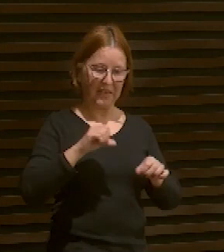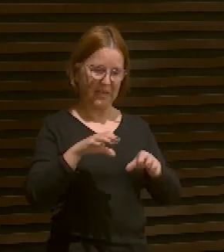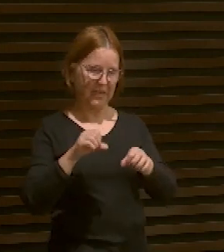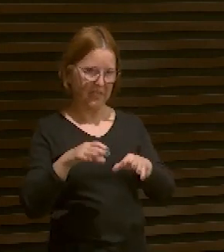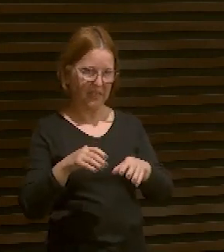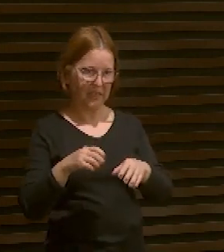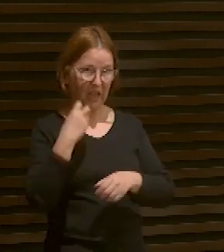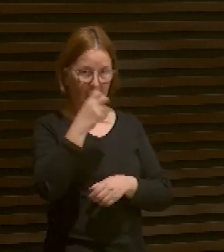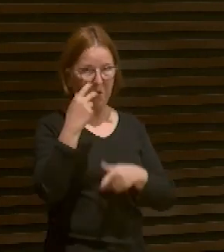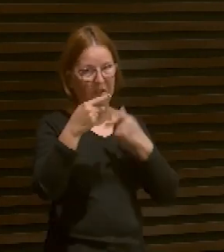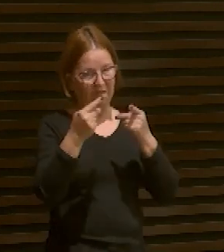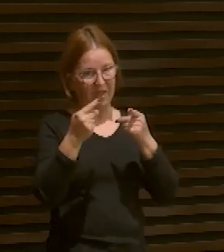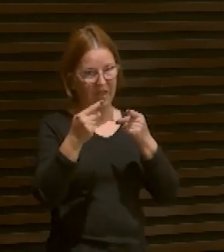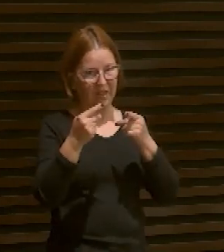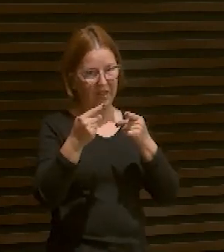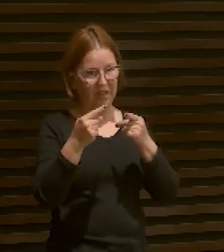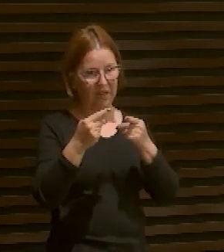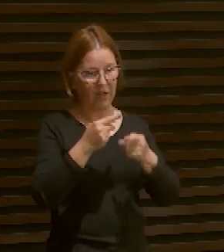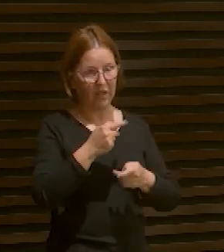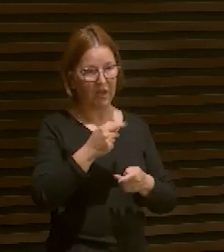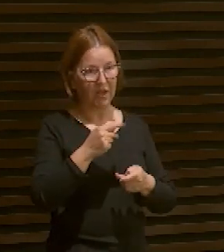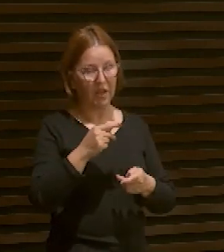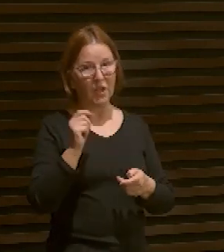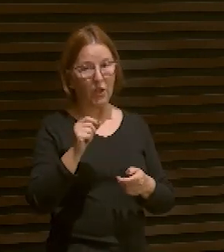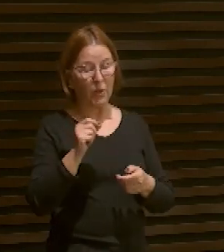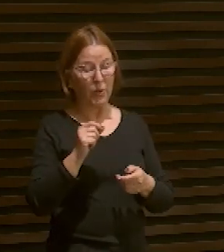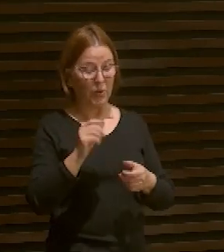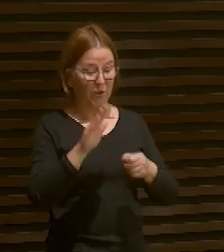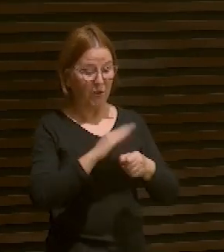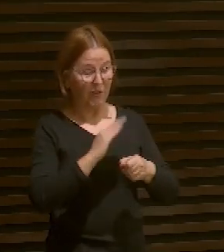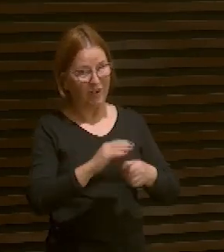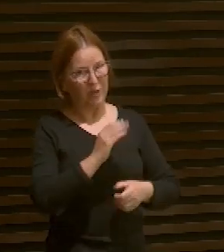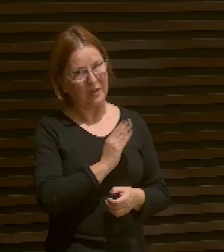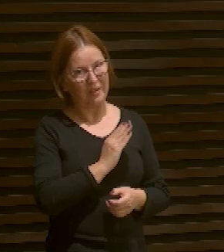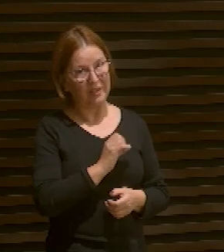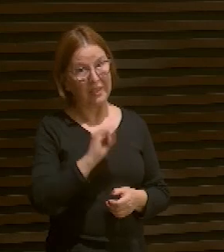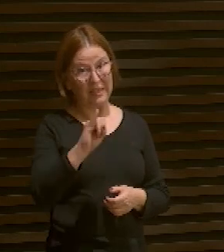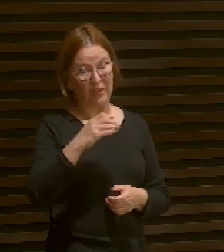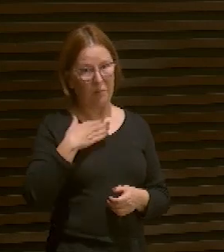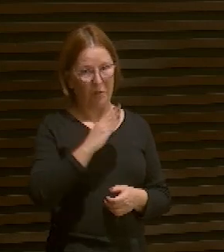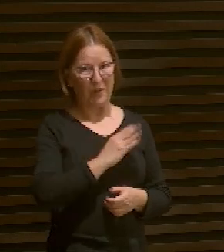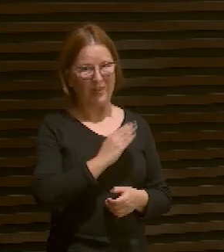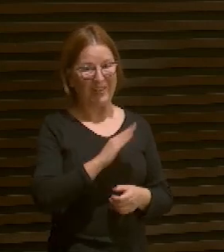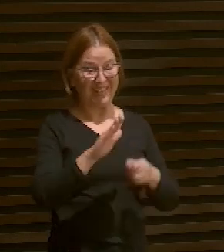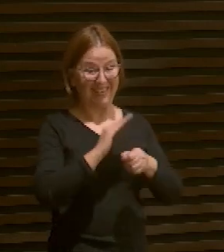boca fala do que está cheio o nosso coração. Se o meu coração está cheio de Cristo, eu tenho que falar de